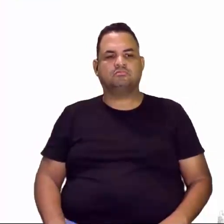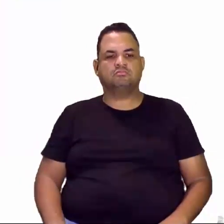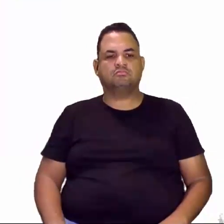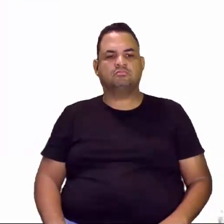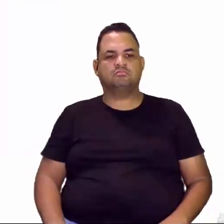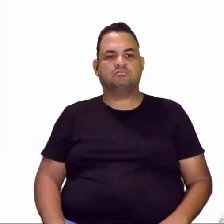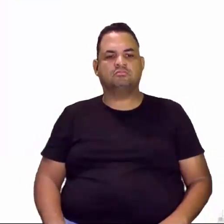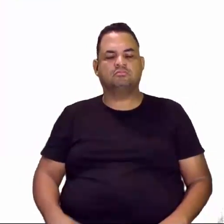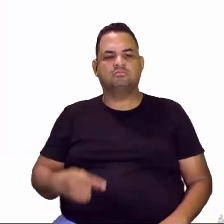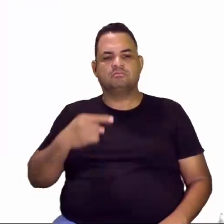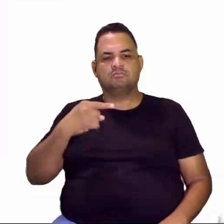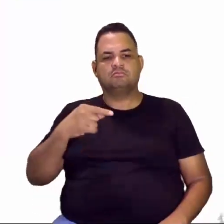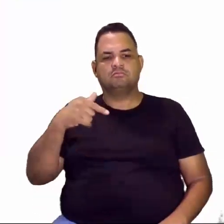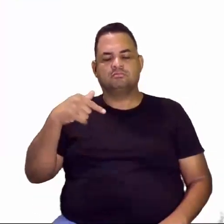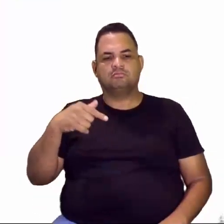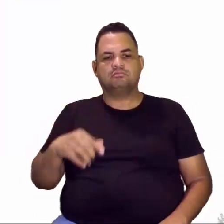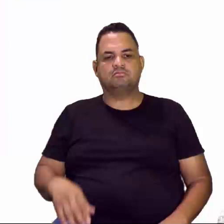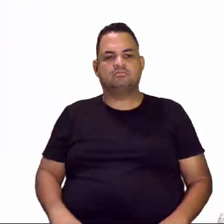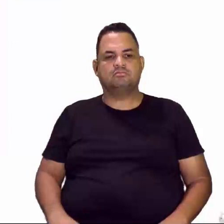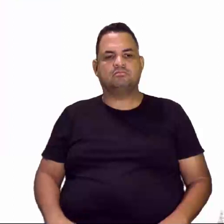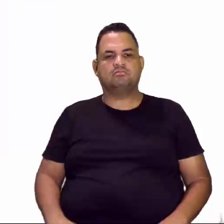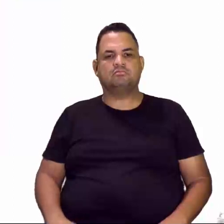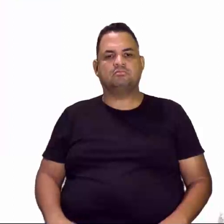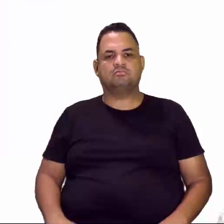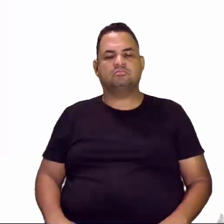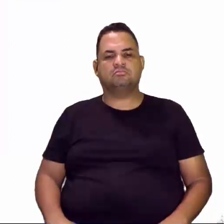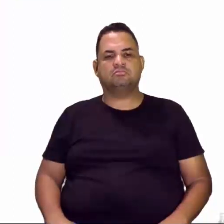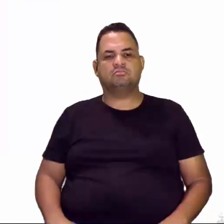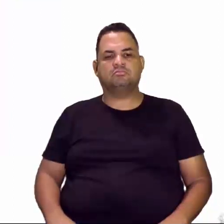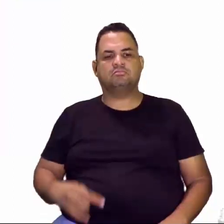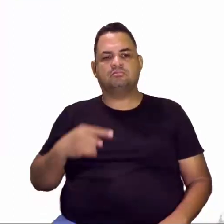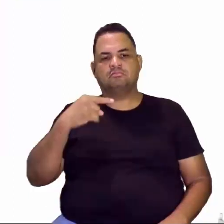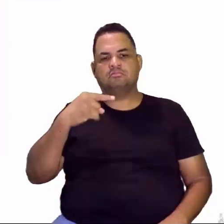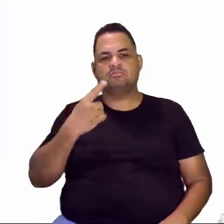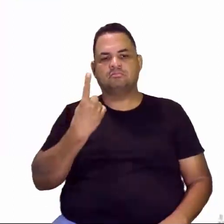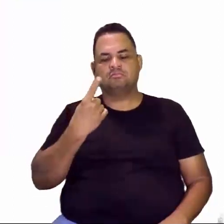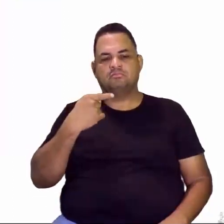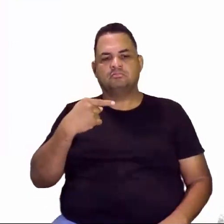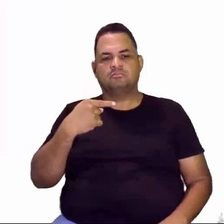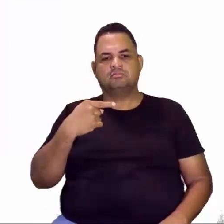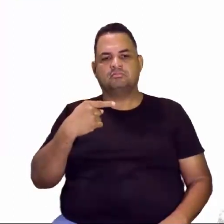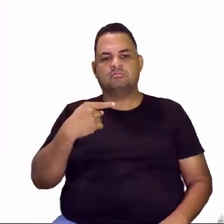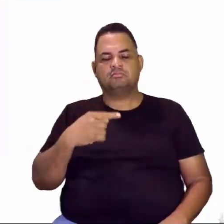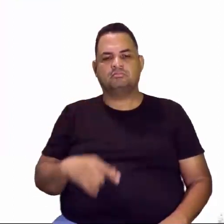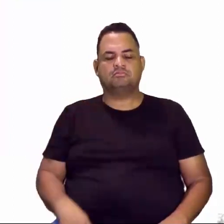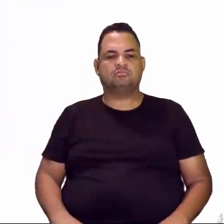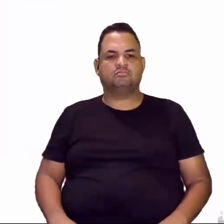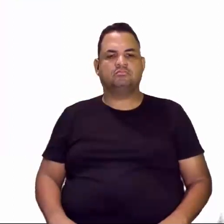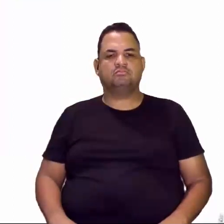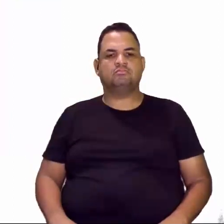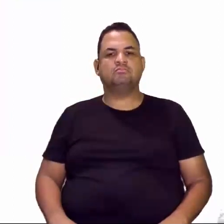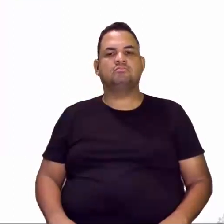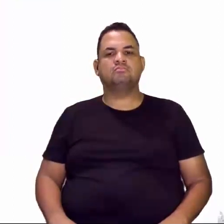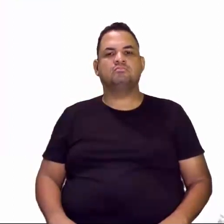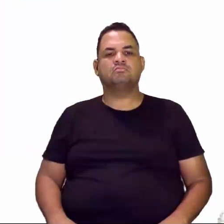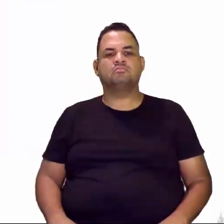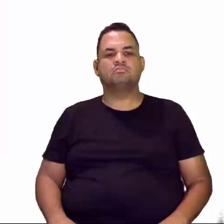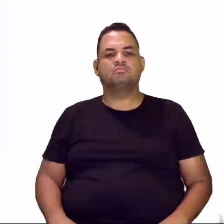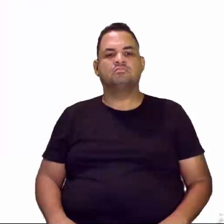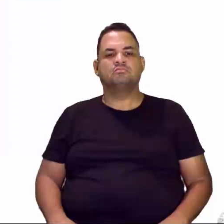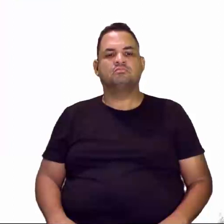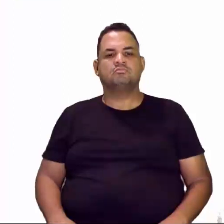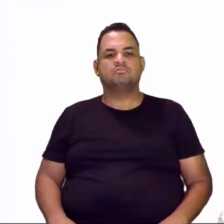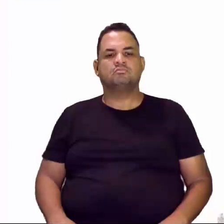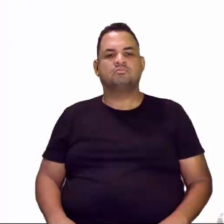halogênio, tem 7 elétrons na sua camada de valência e a carga dele vai ser 1-. Quando a gente for